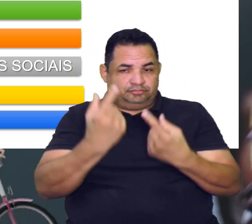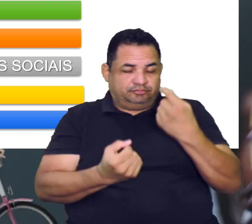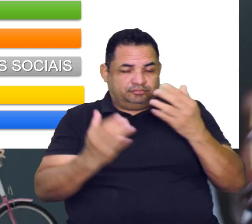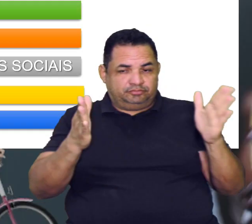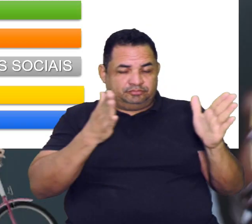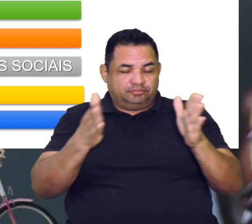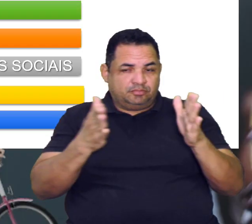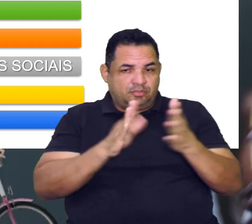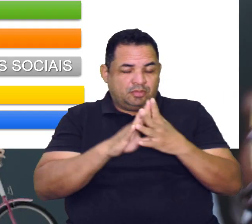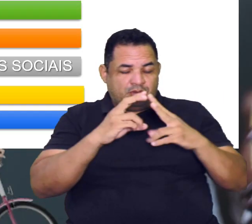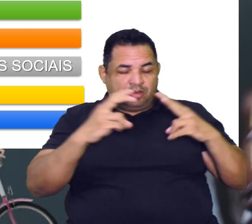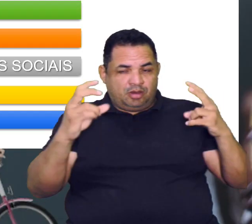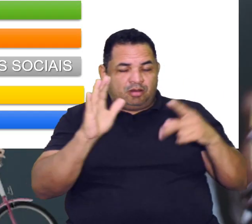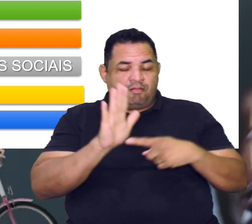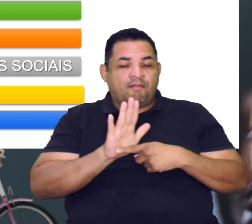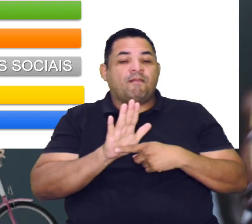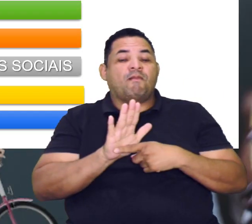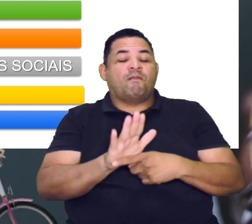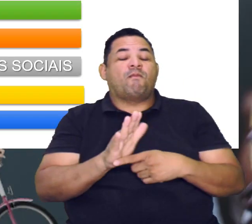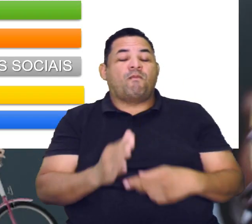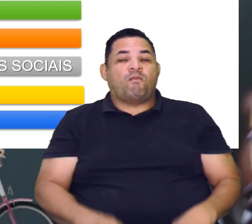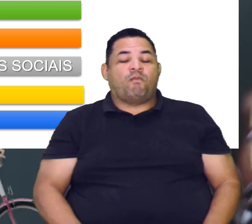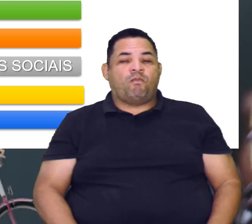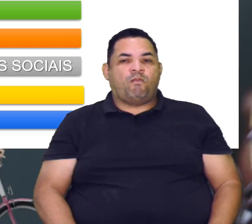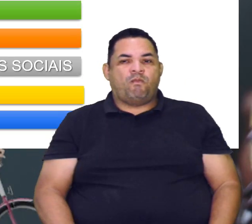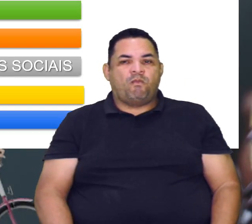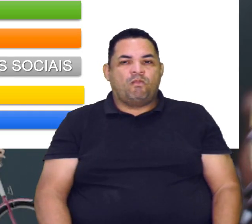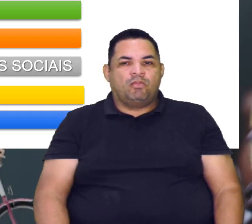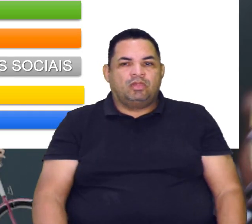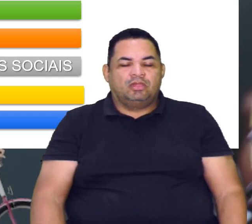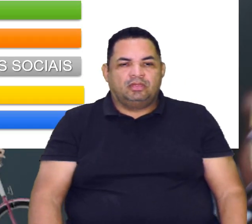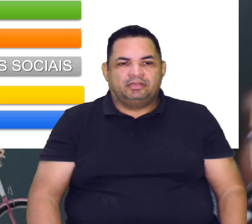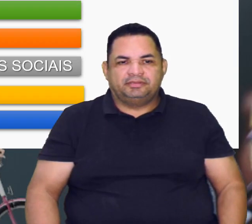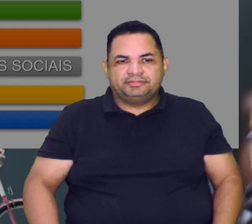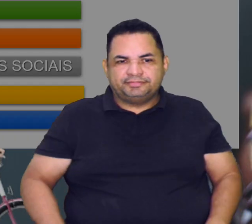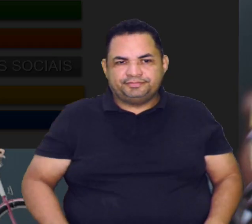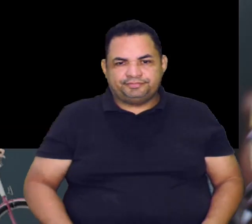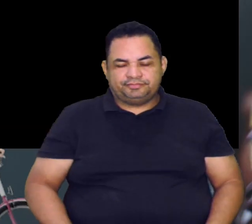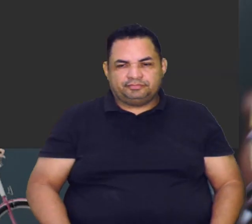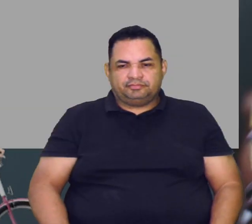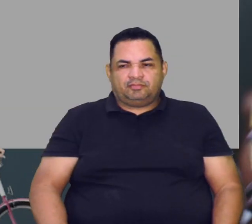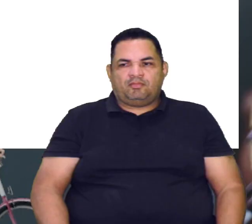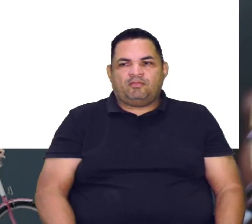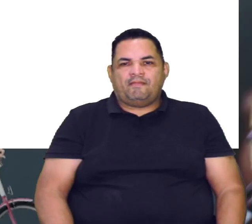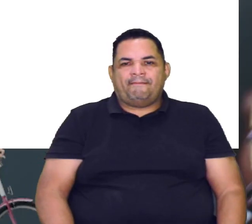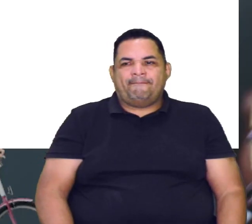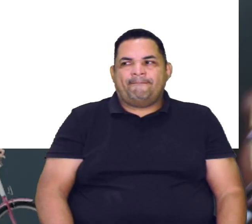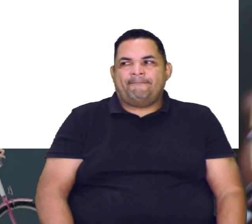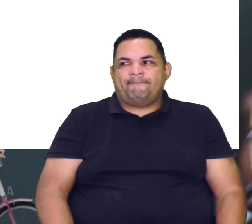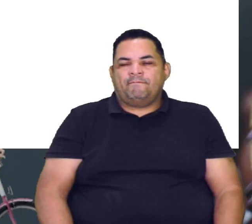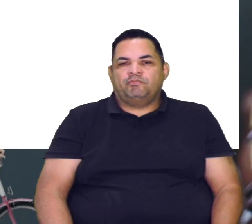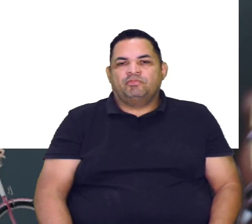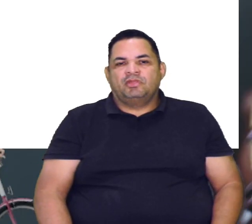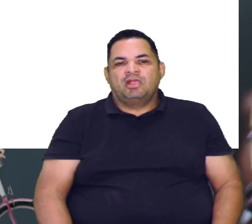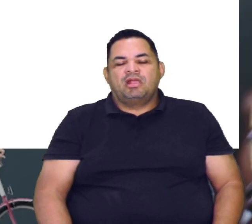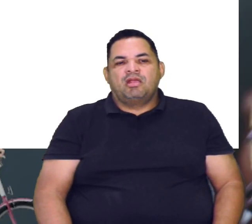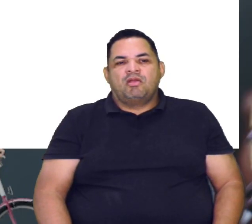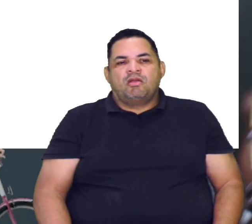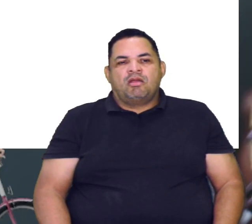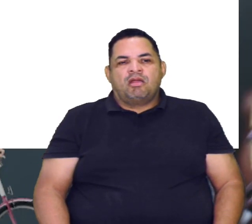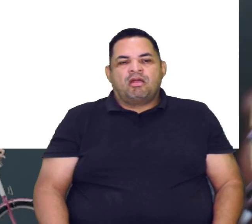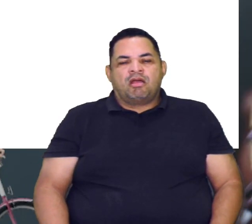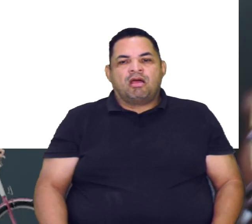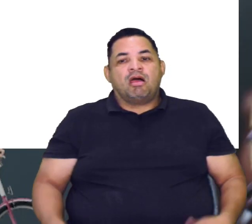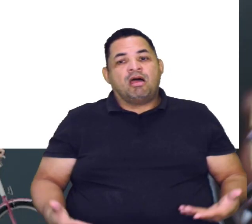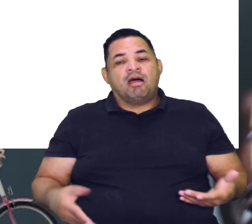essa era digital vem favorecendo para a gente. Em contrapartida, a prof mencionou a respeito de ter